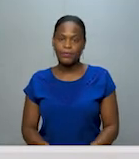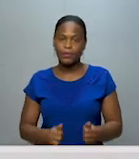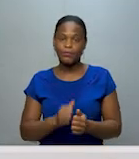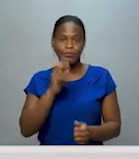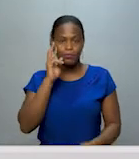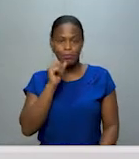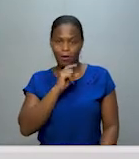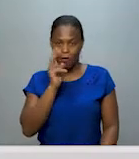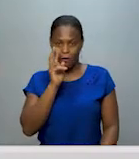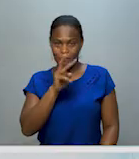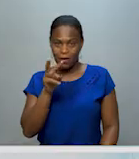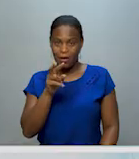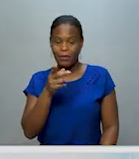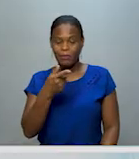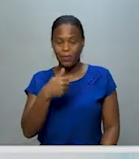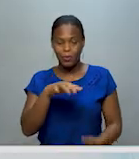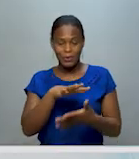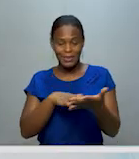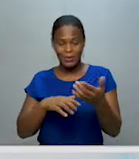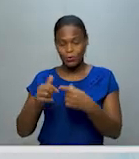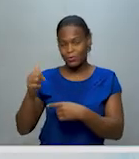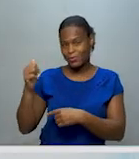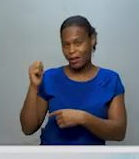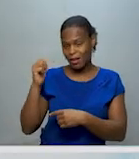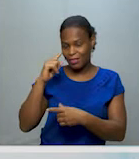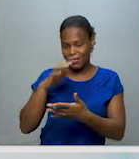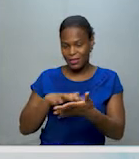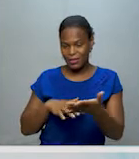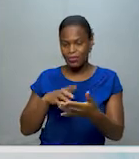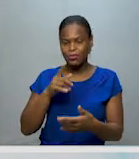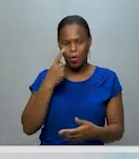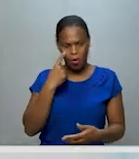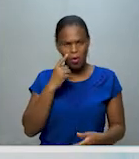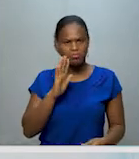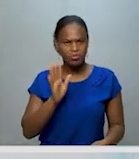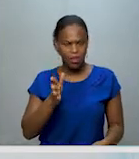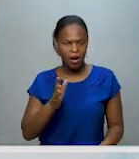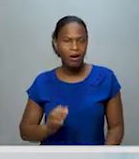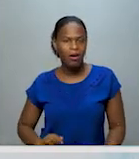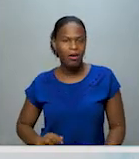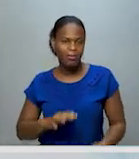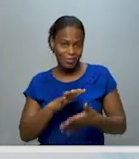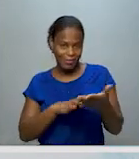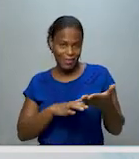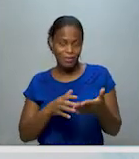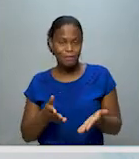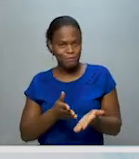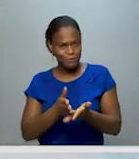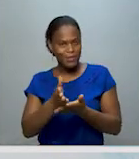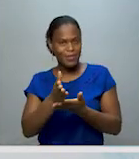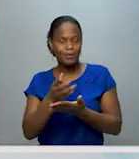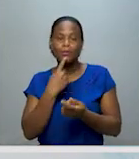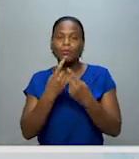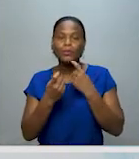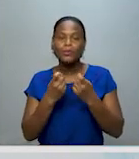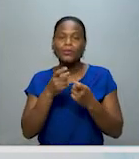Como vocês podem ver, temos ali um texto atrás que já vos é bastante familiar, por isso vamos